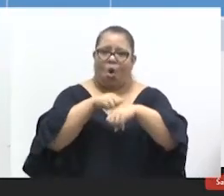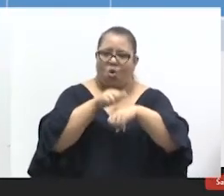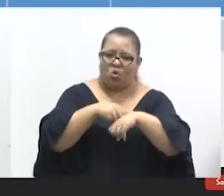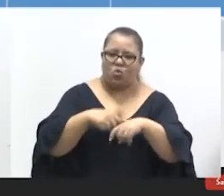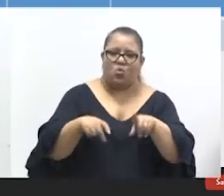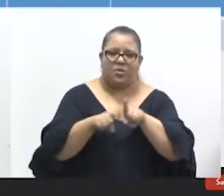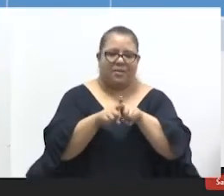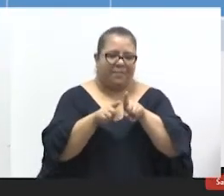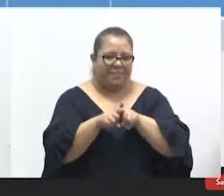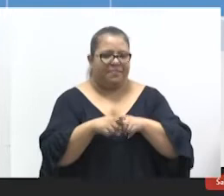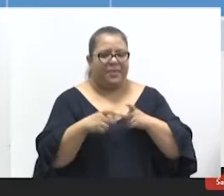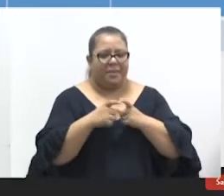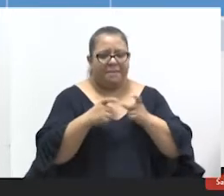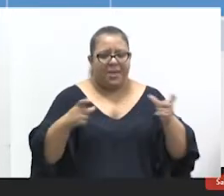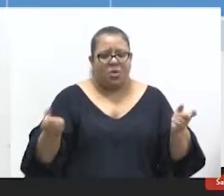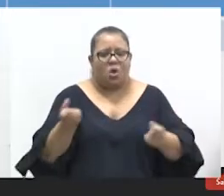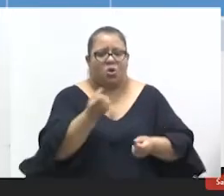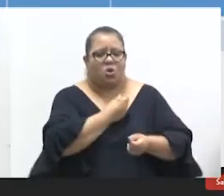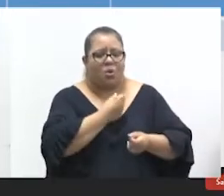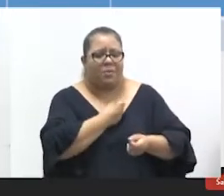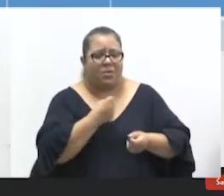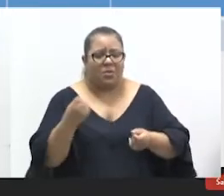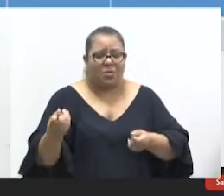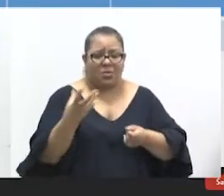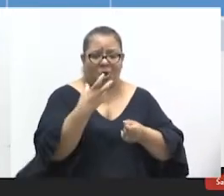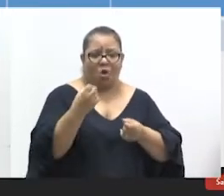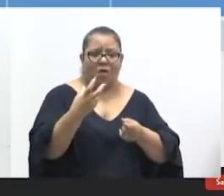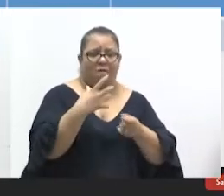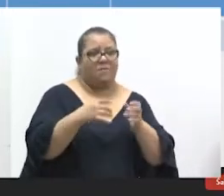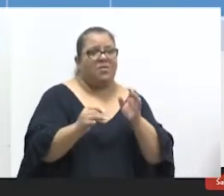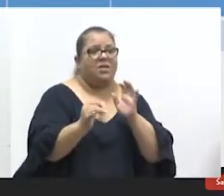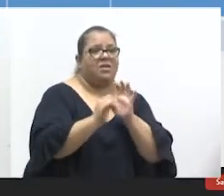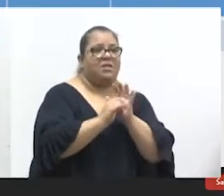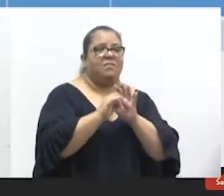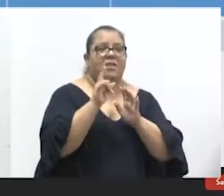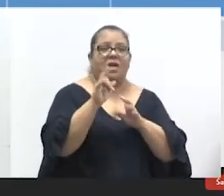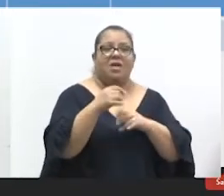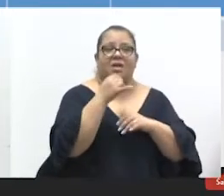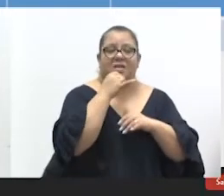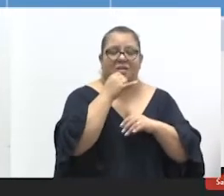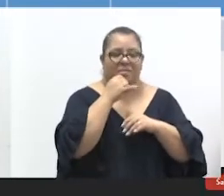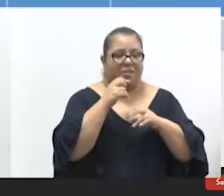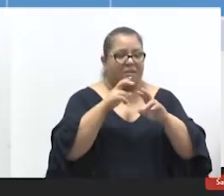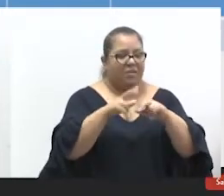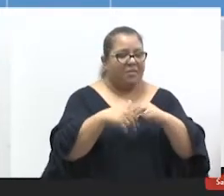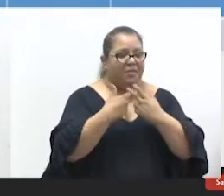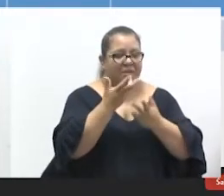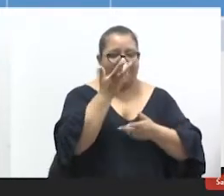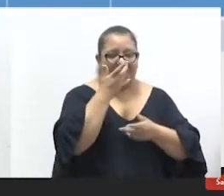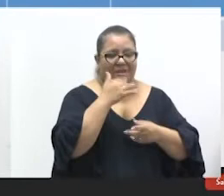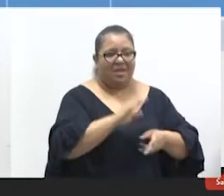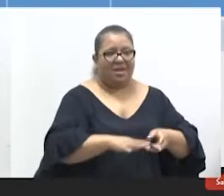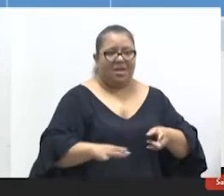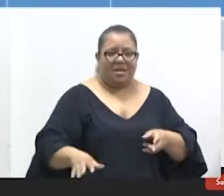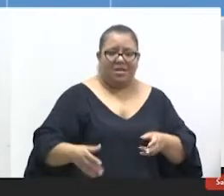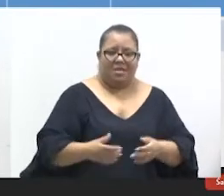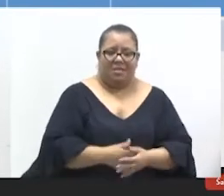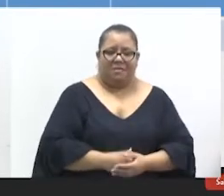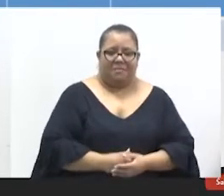o maior número de novos diagnósticos se deu exatamente na leucemia linfóide, né,